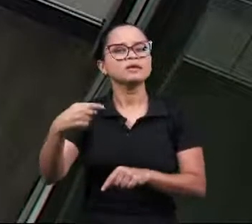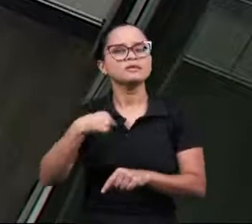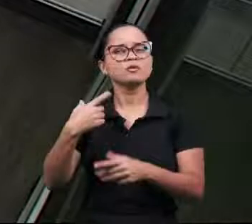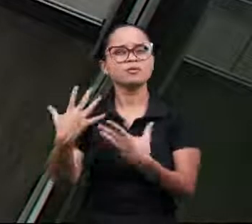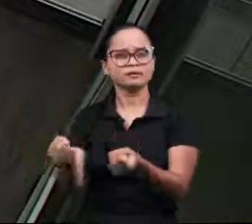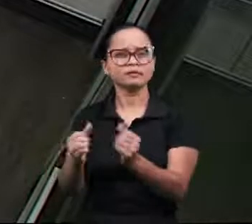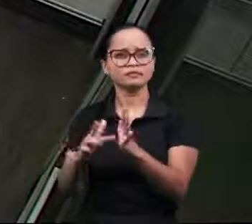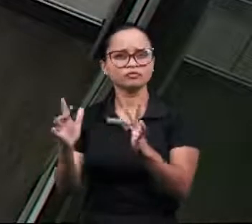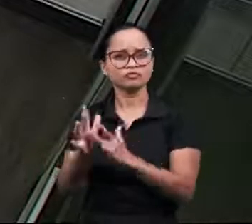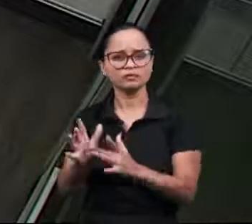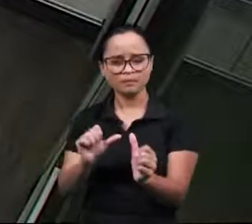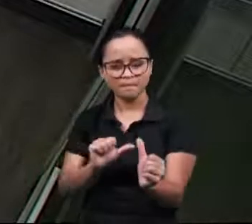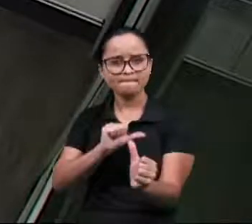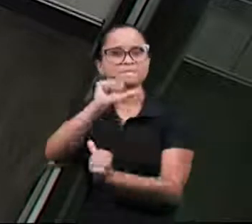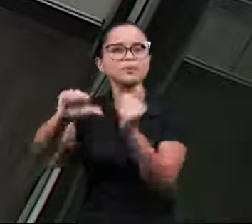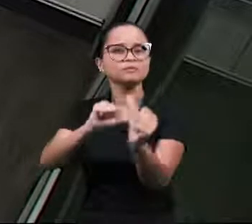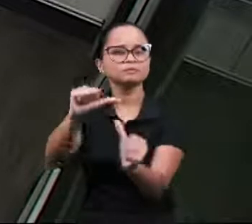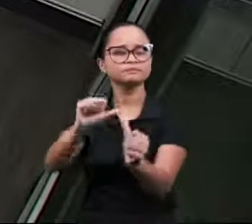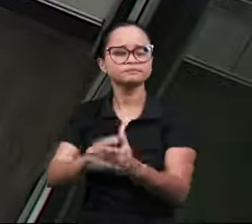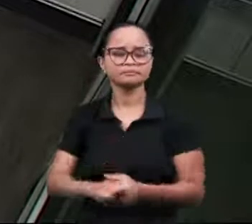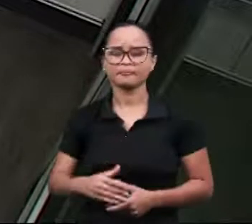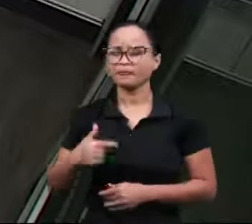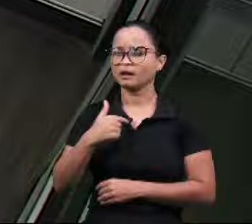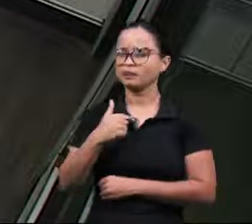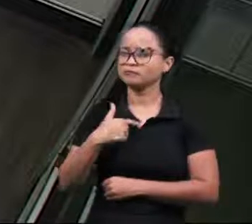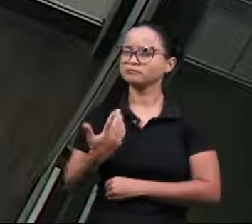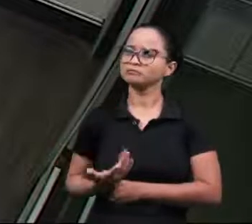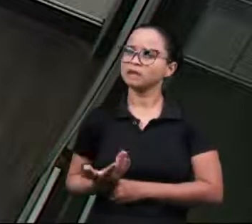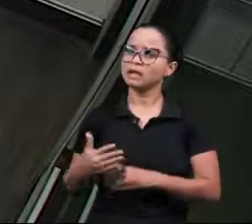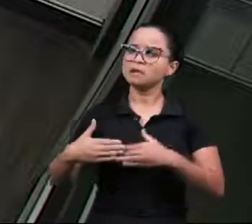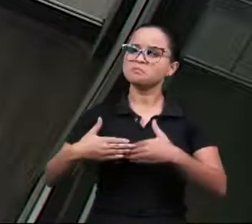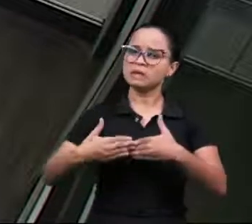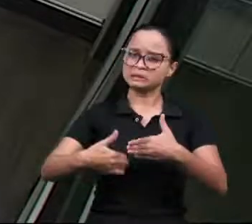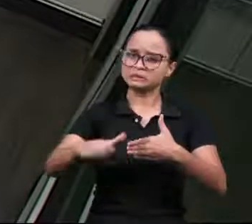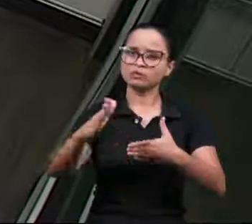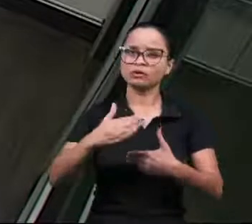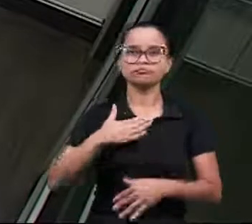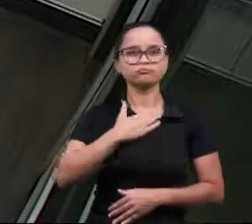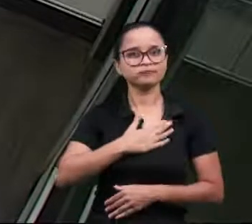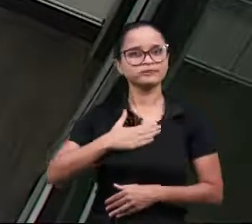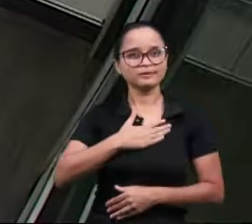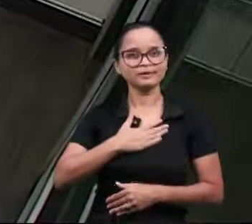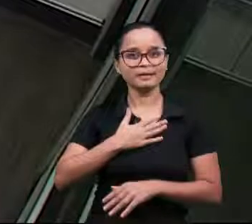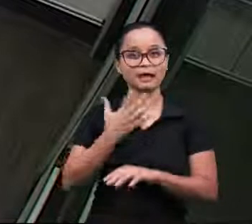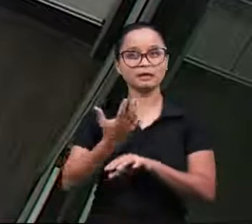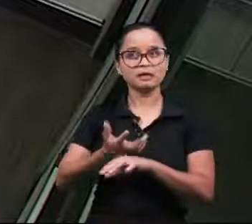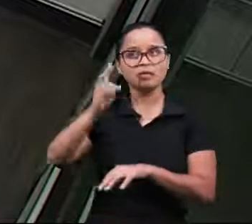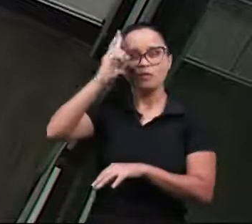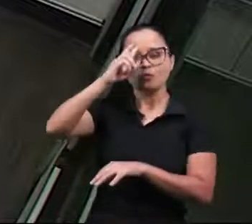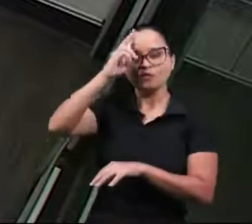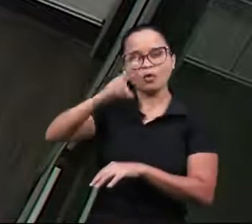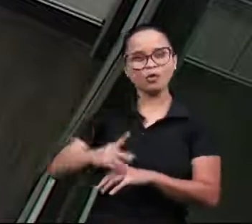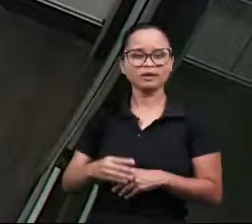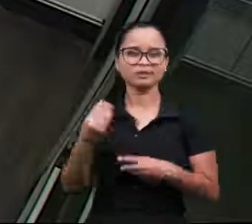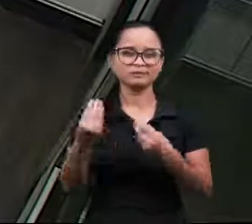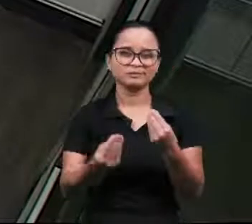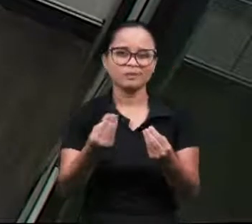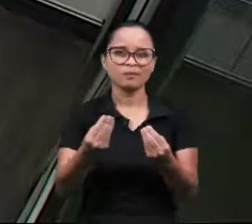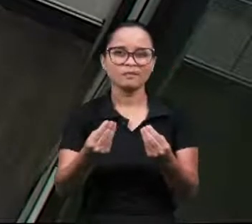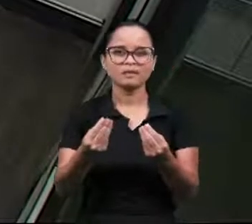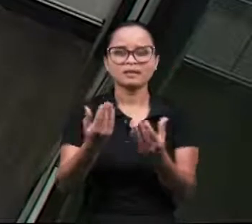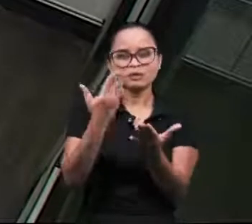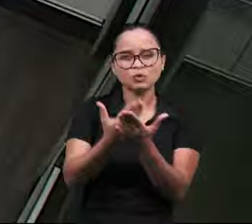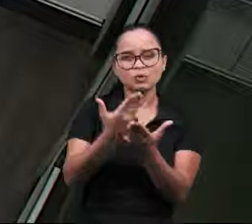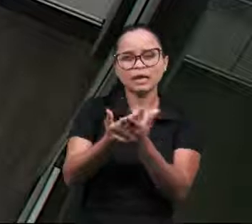uma mudança. Eu passei a gostar de história. Comecei a mergulhar na história de